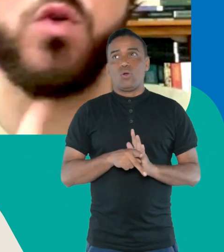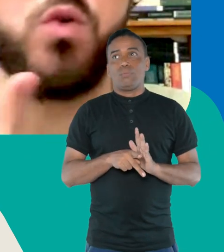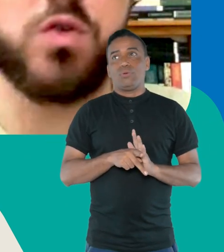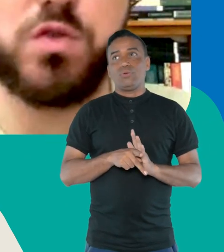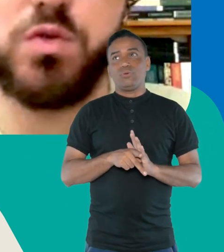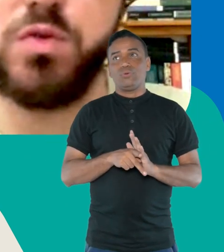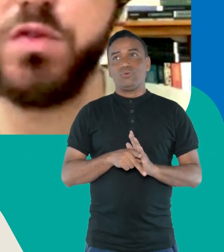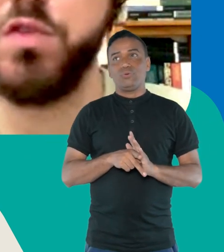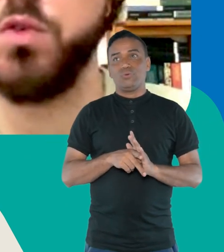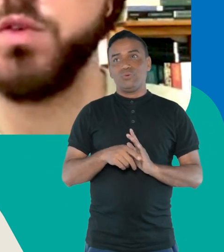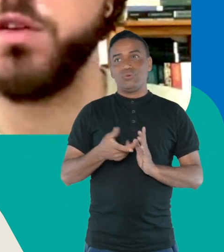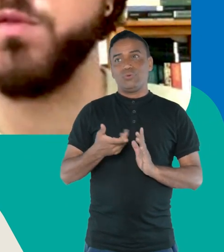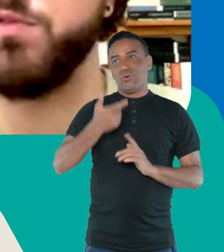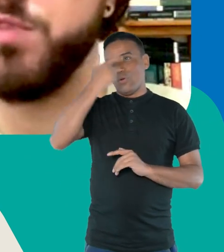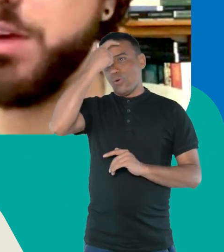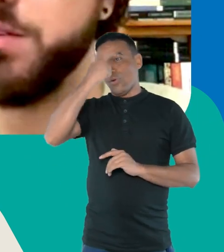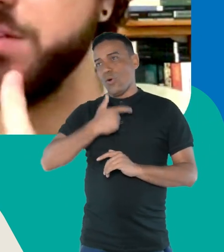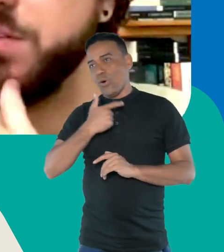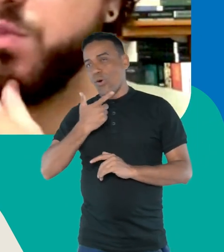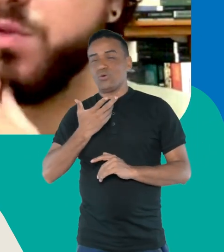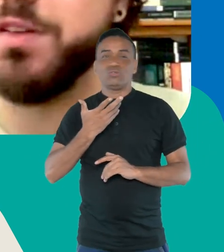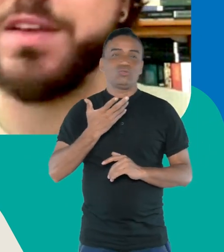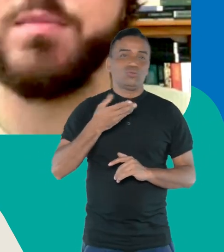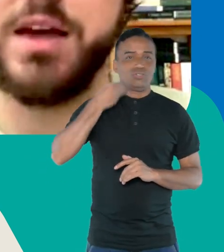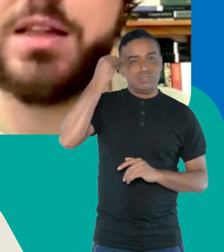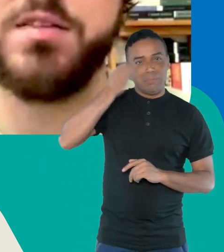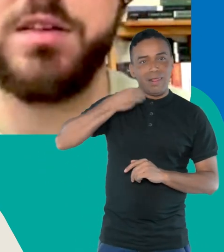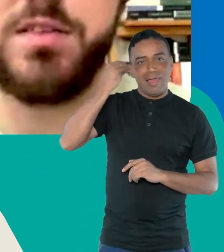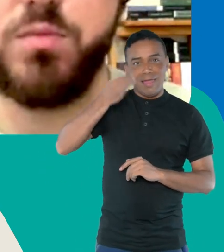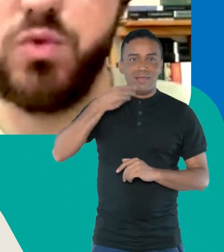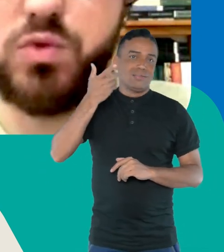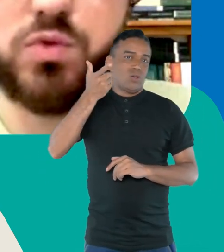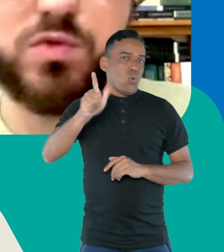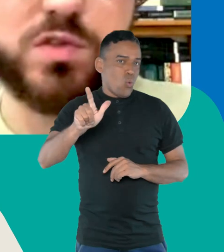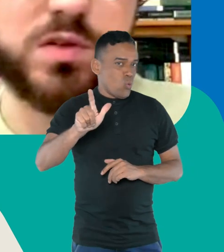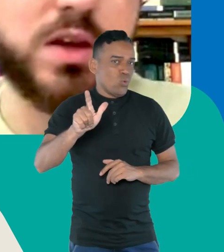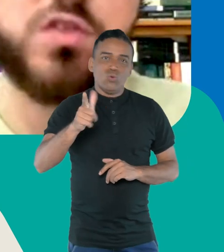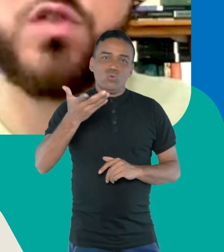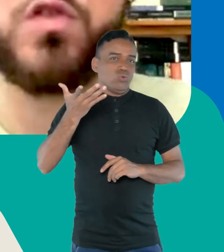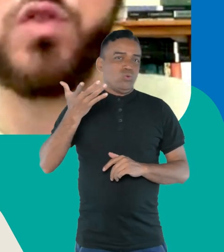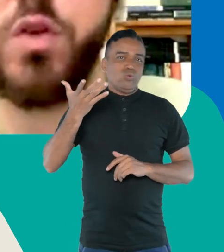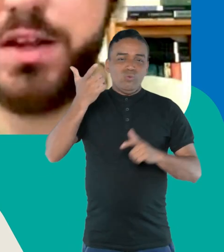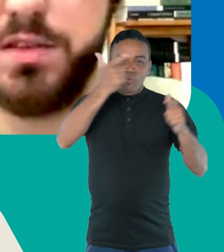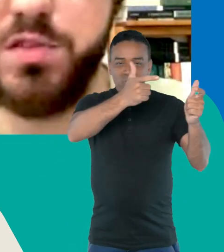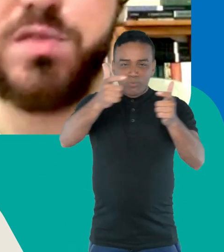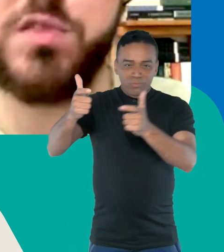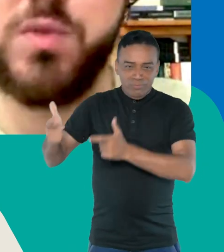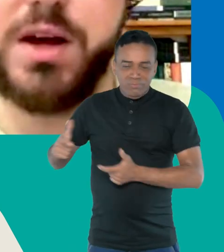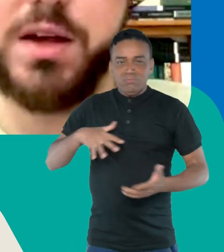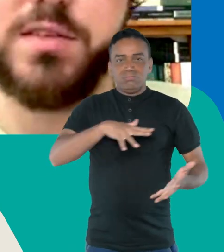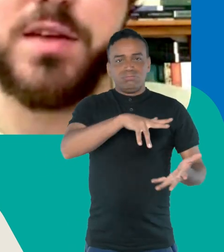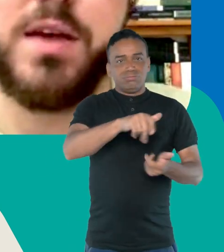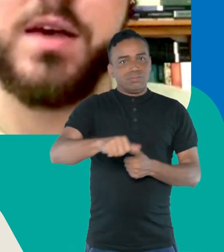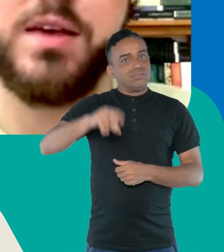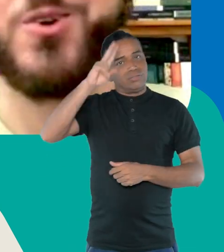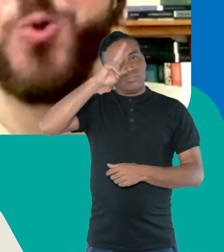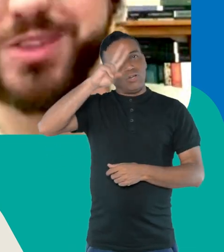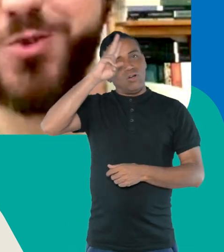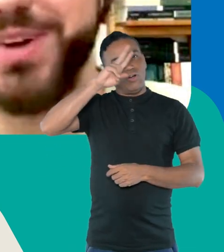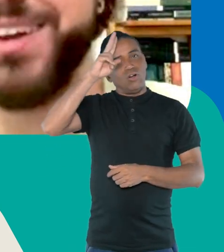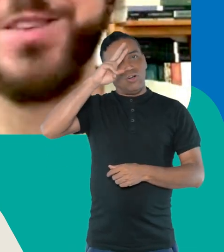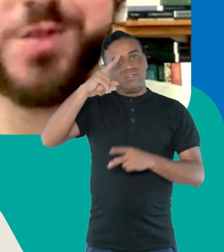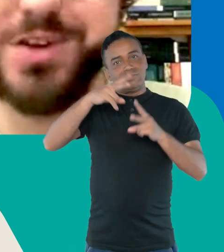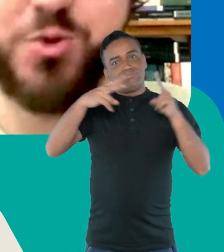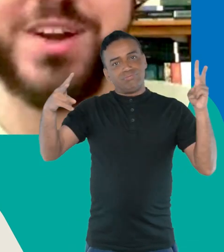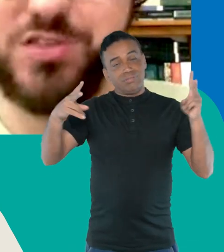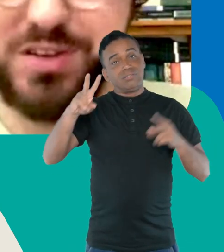de outros rostos, de outras vivências, de outras caminhadas nesse mundo, de histórias individuais que